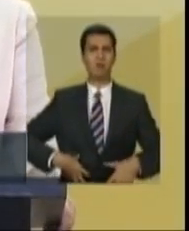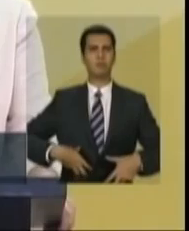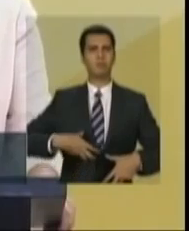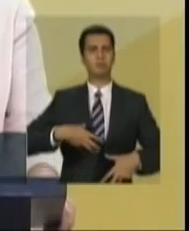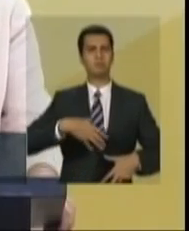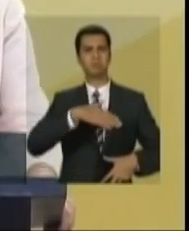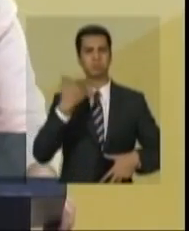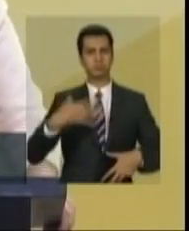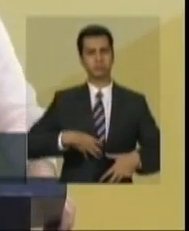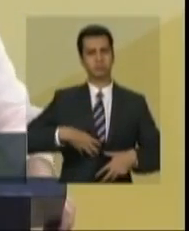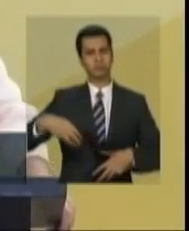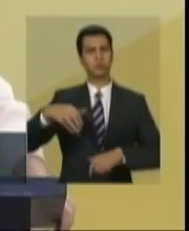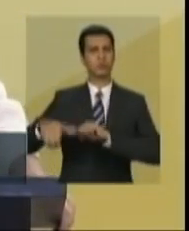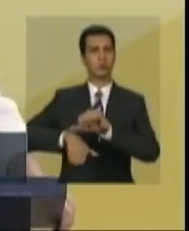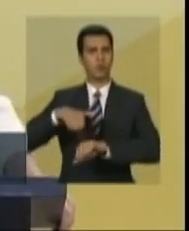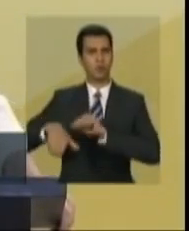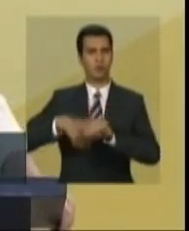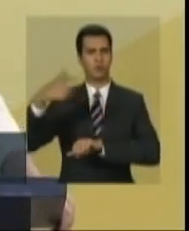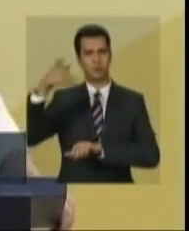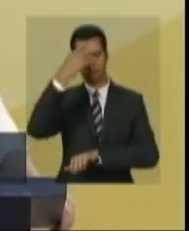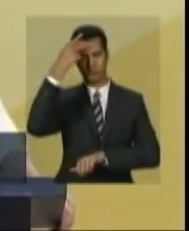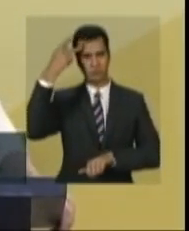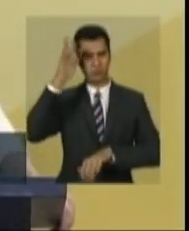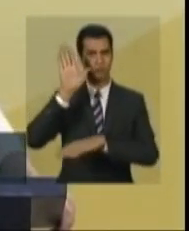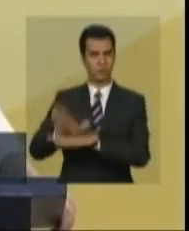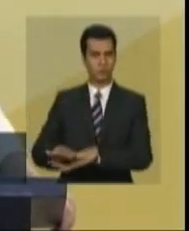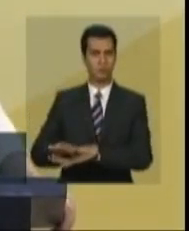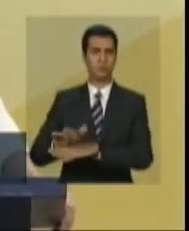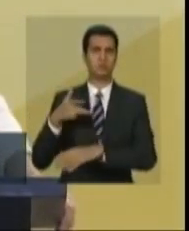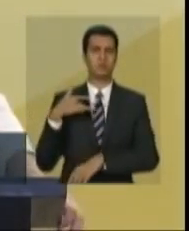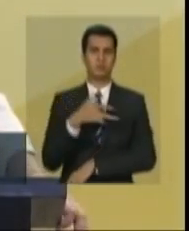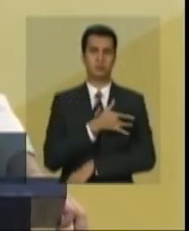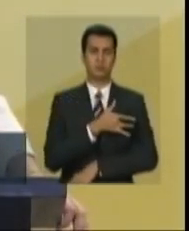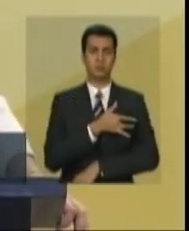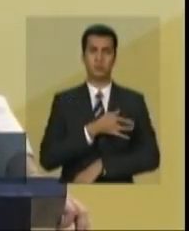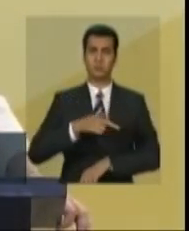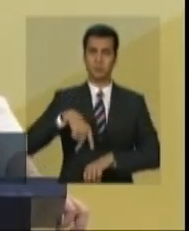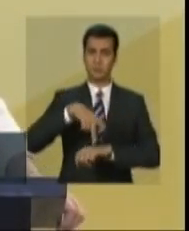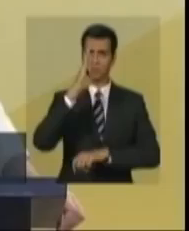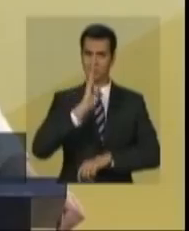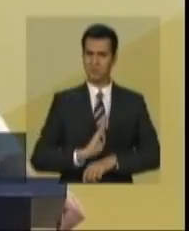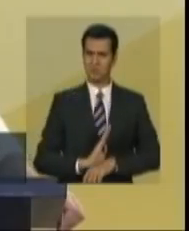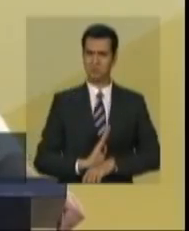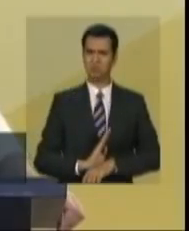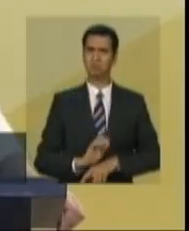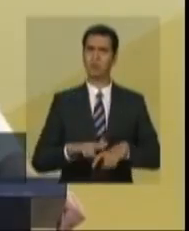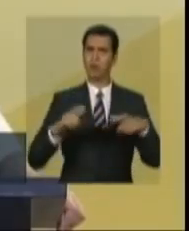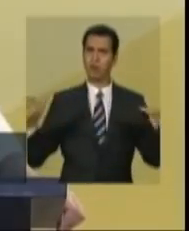isso pode e deve enfrentar novos desafios.